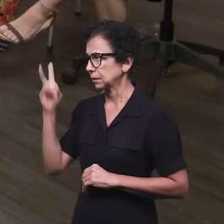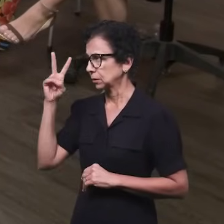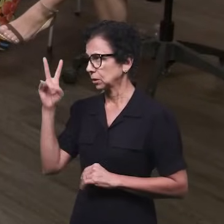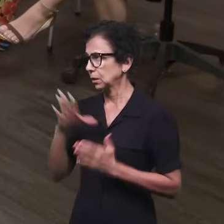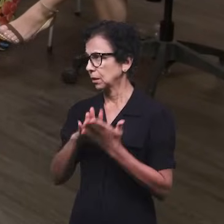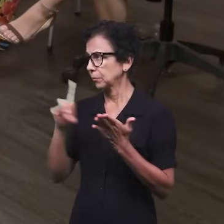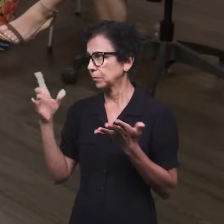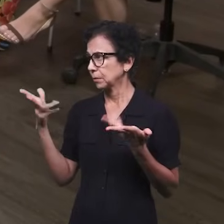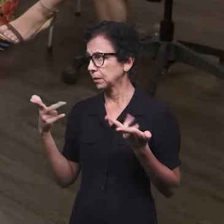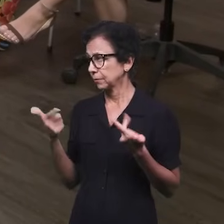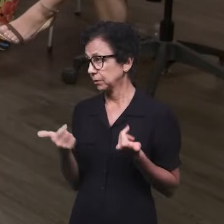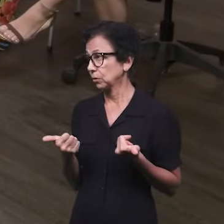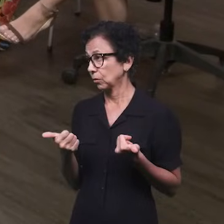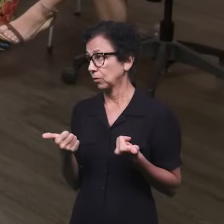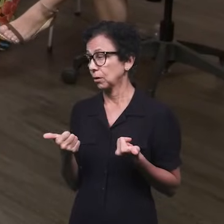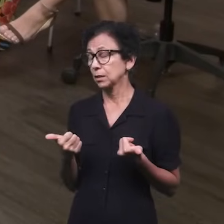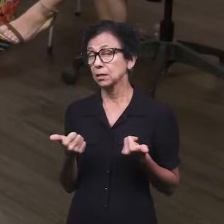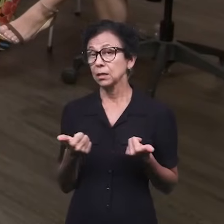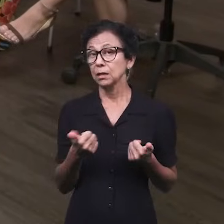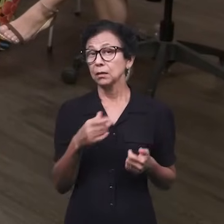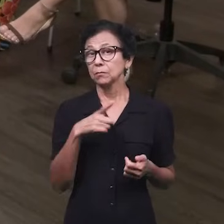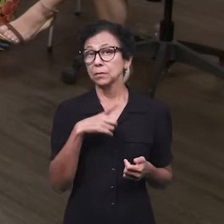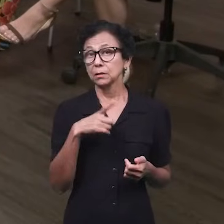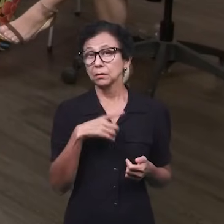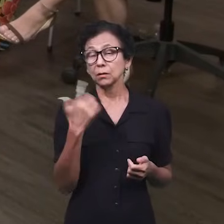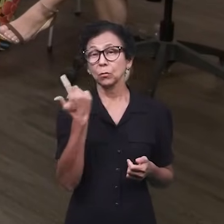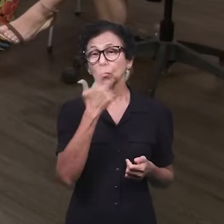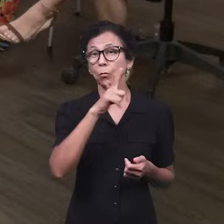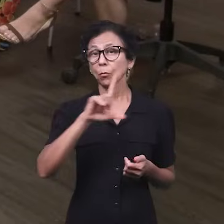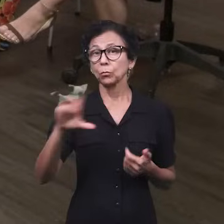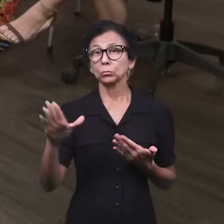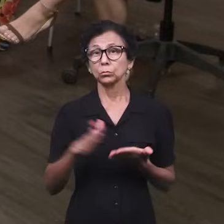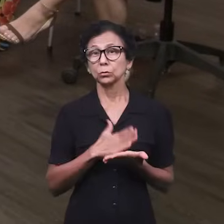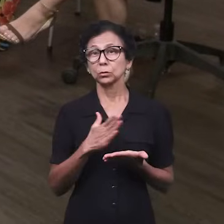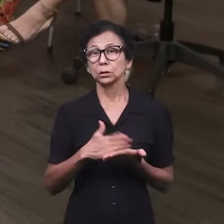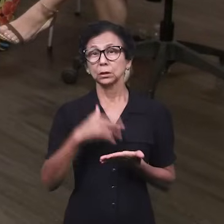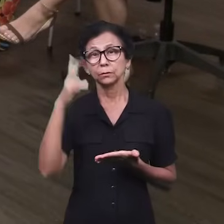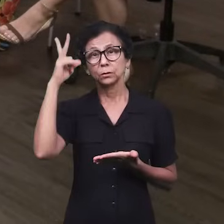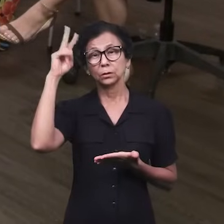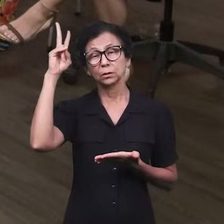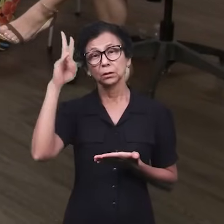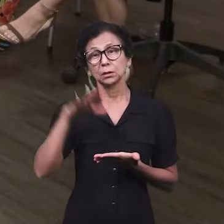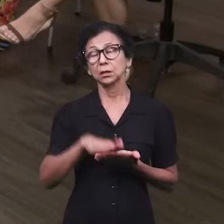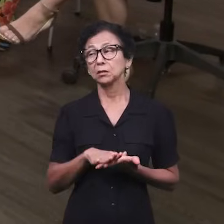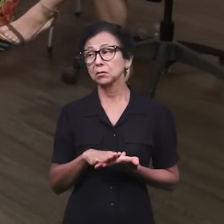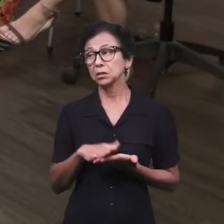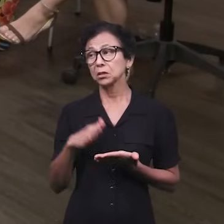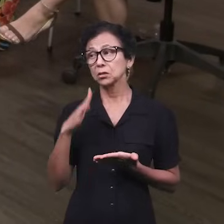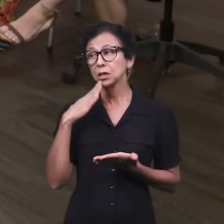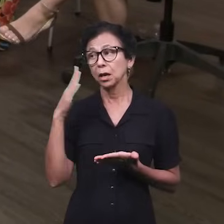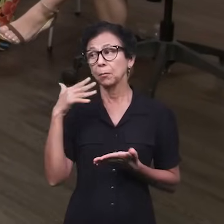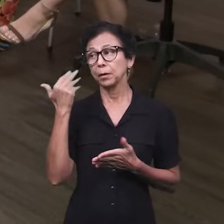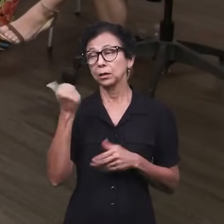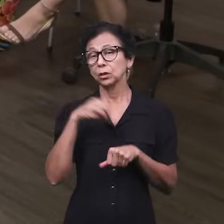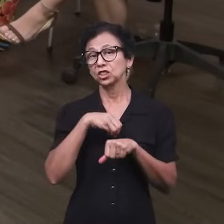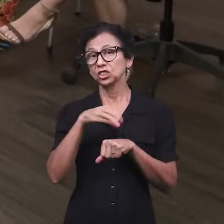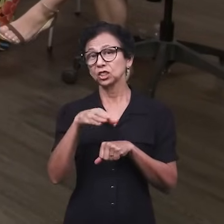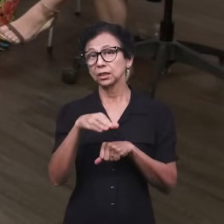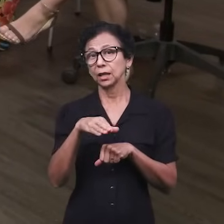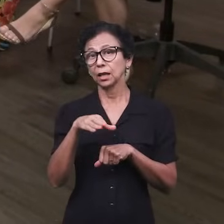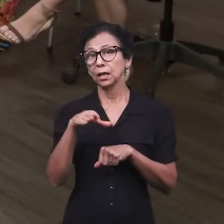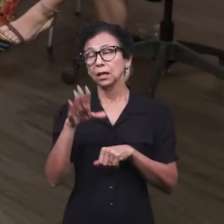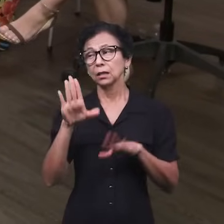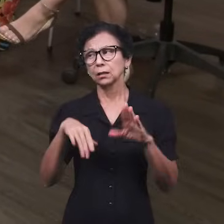Bíblia é maravilhosa mas tem livros de história que talvez sejam mais indicados dependendo do